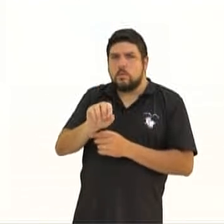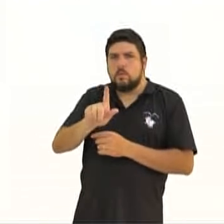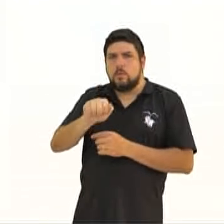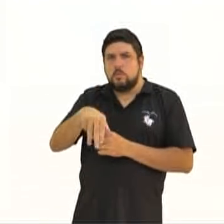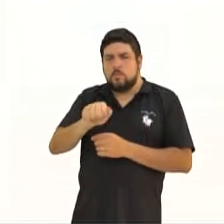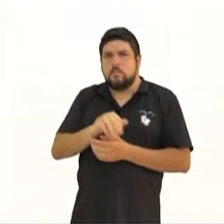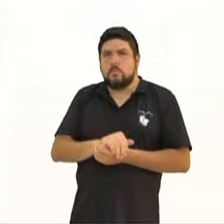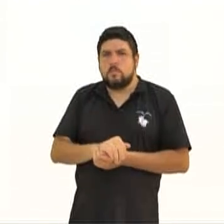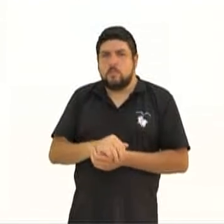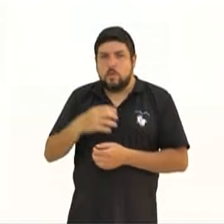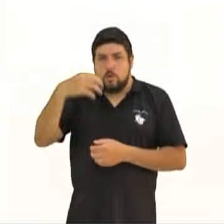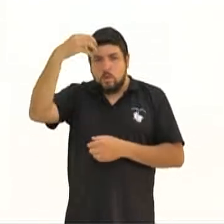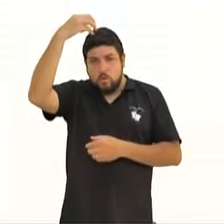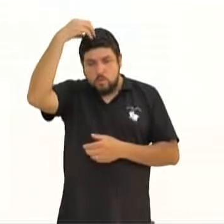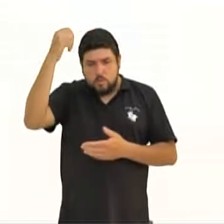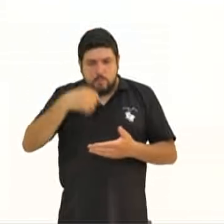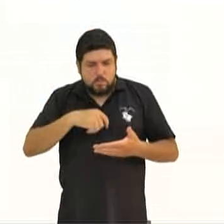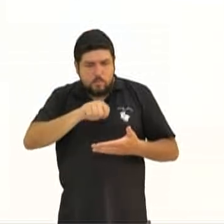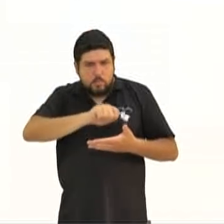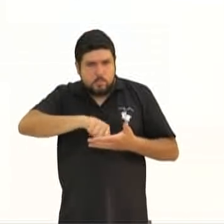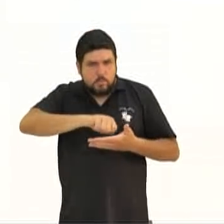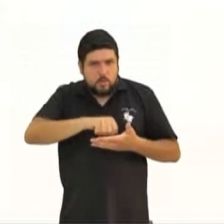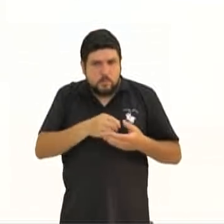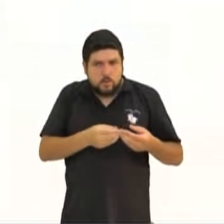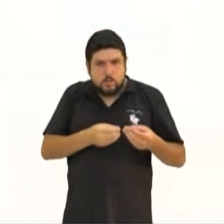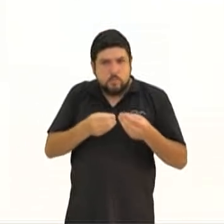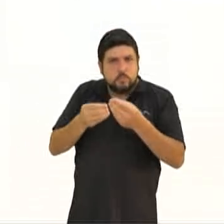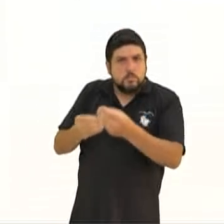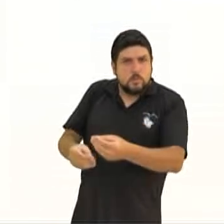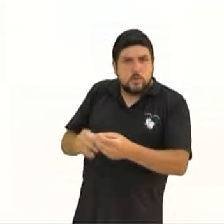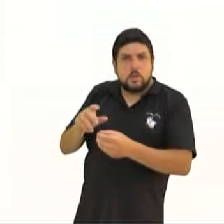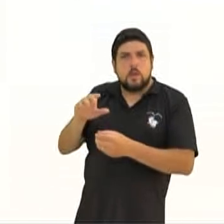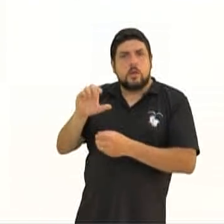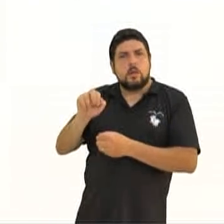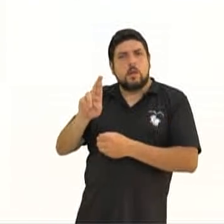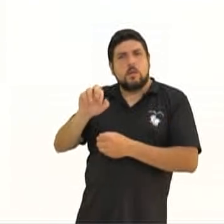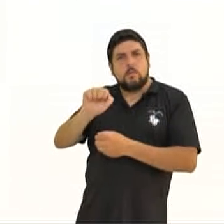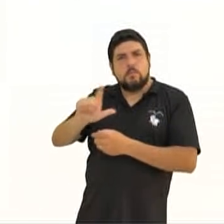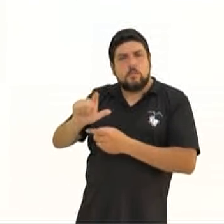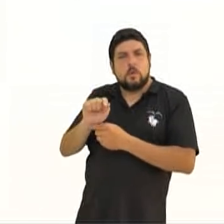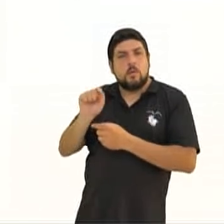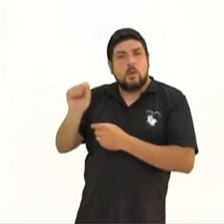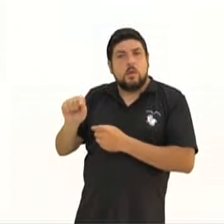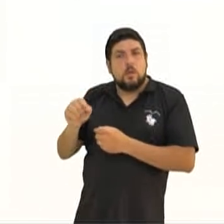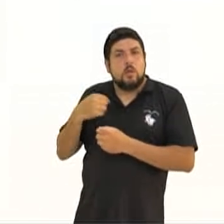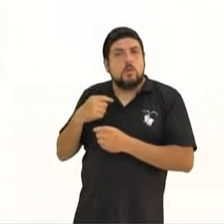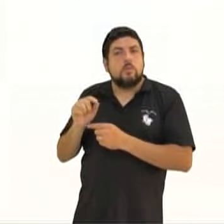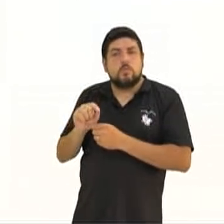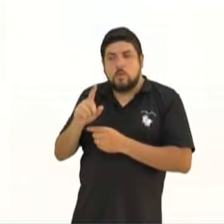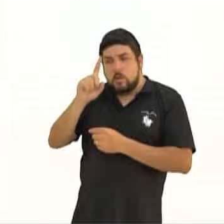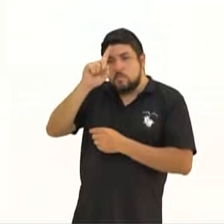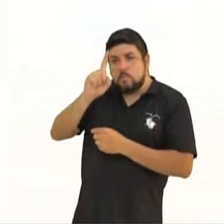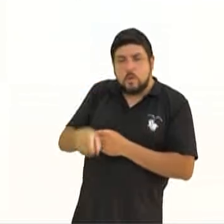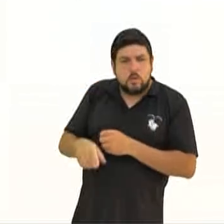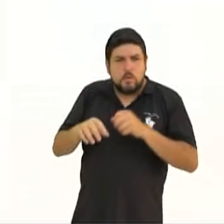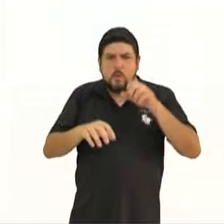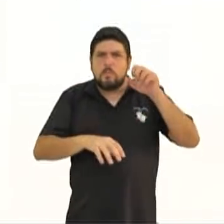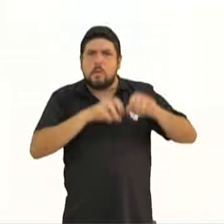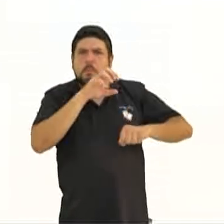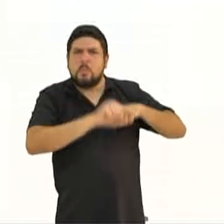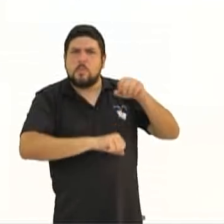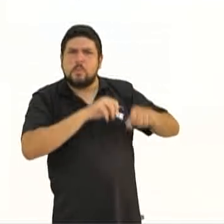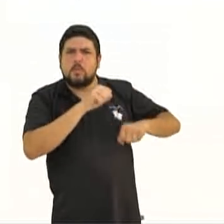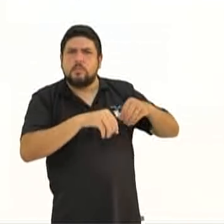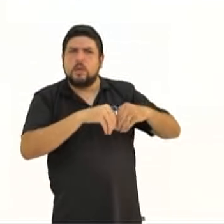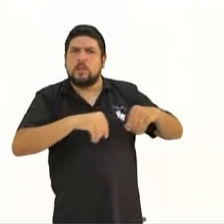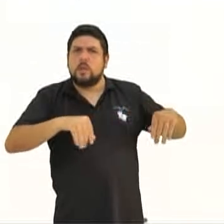deu para o Pedro Álvares Cabral, já tinha a ordem que ele deveria tomar posse de todas as terras que ele encontrasse no meio do caminho.